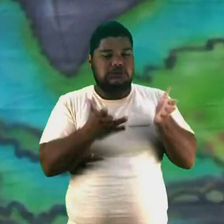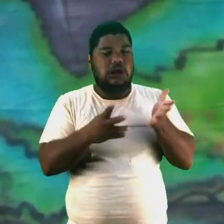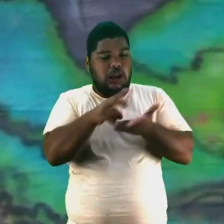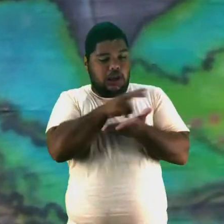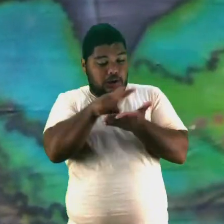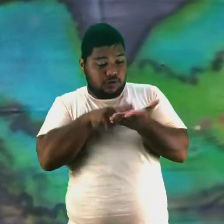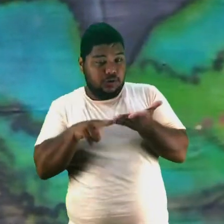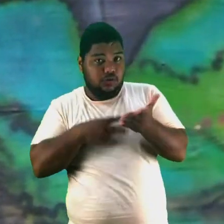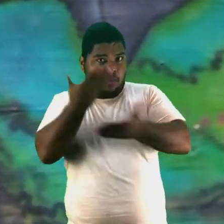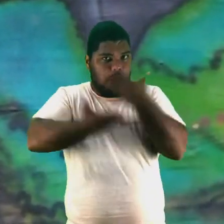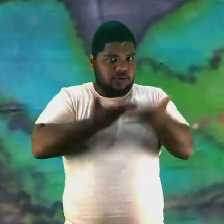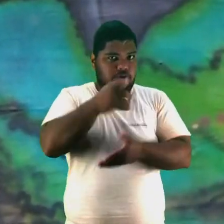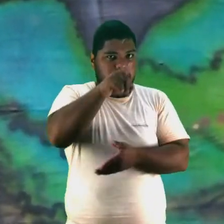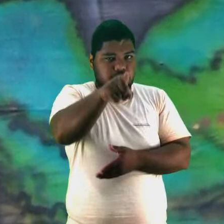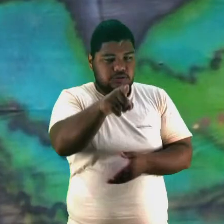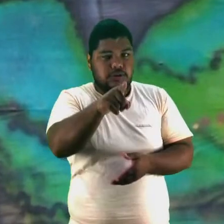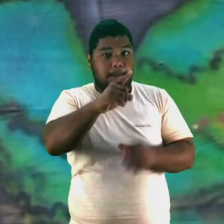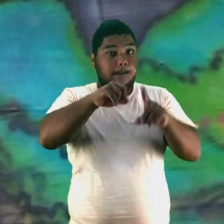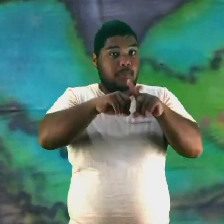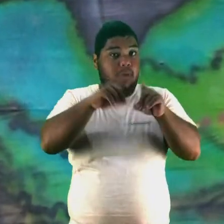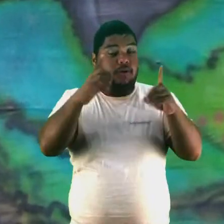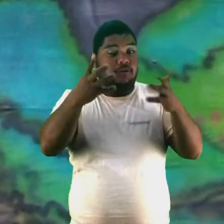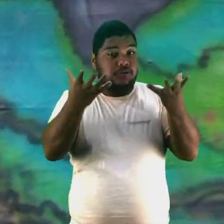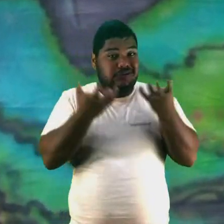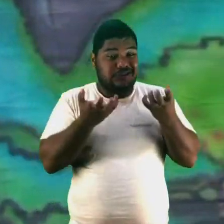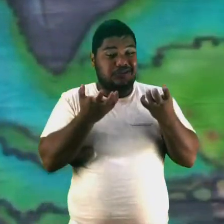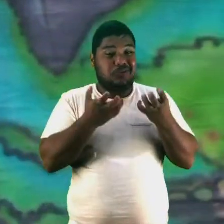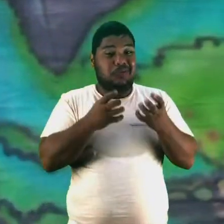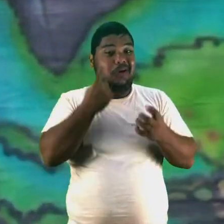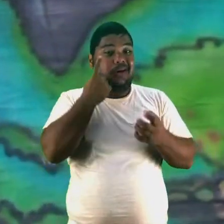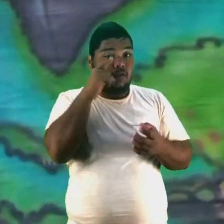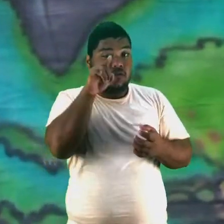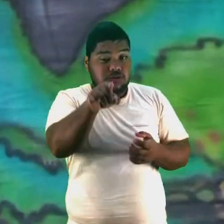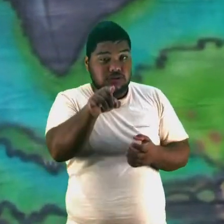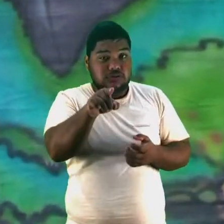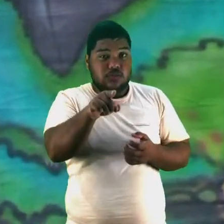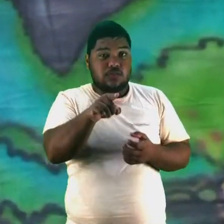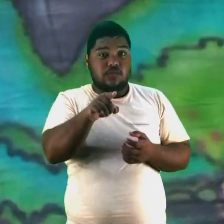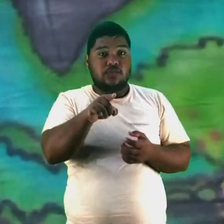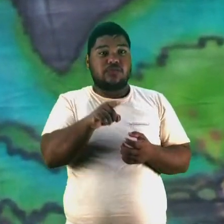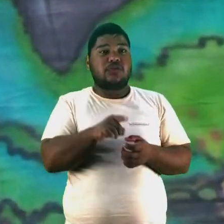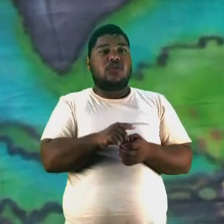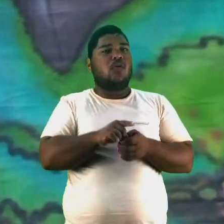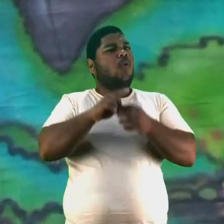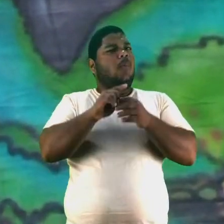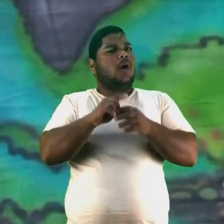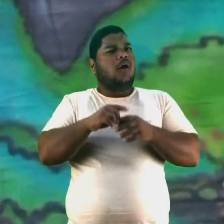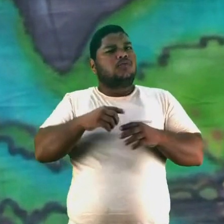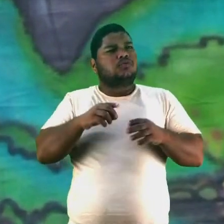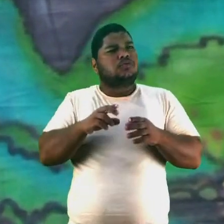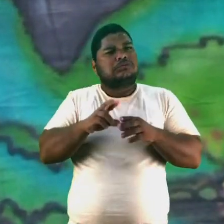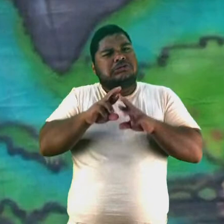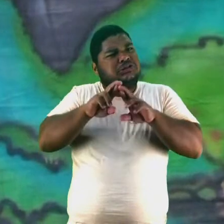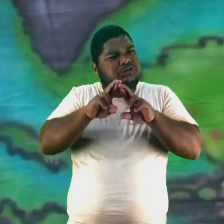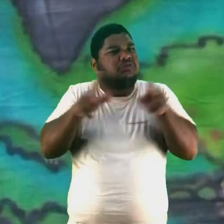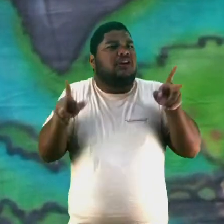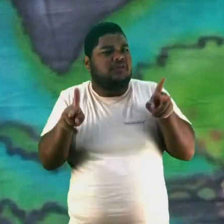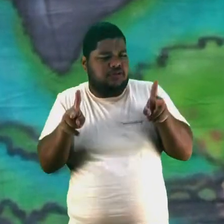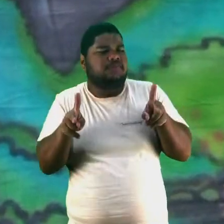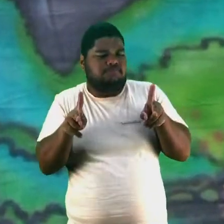com você, mas eu quero olhar com você hoje de uma forma diferente, um pouco